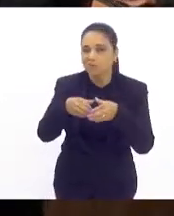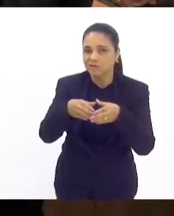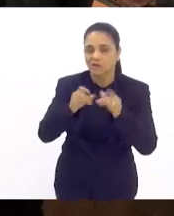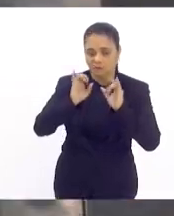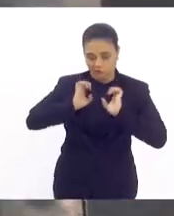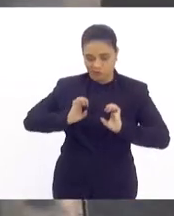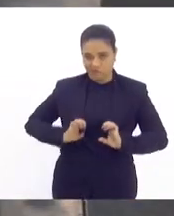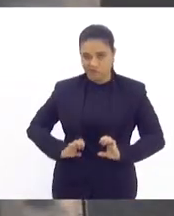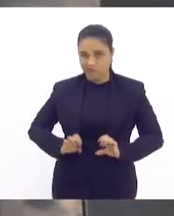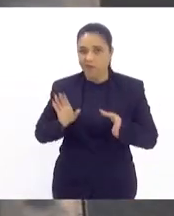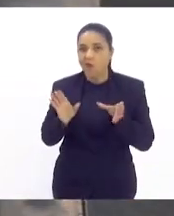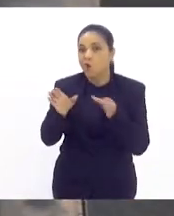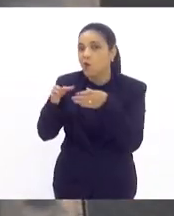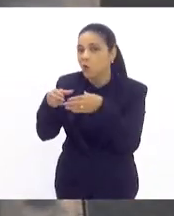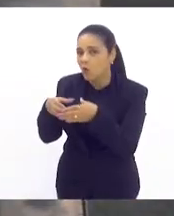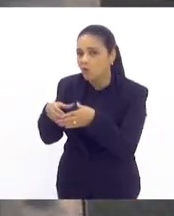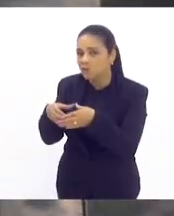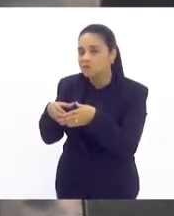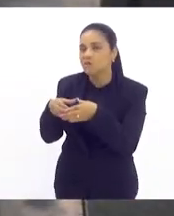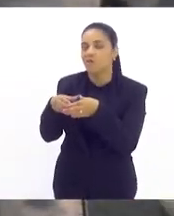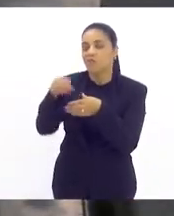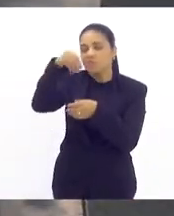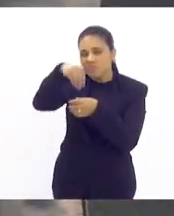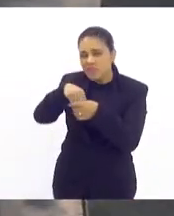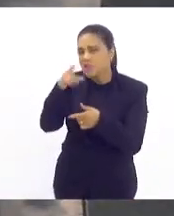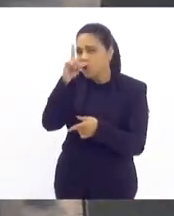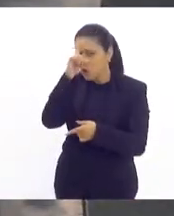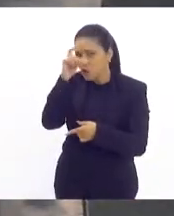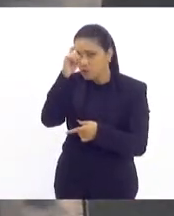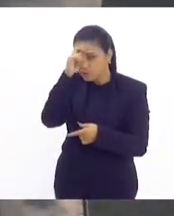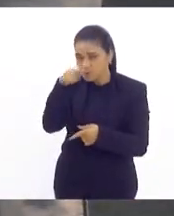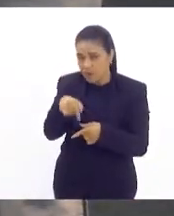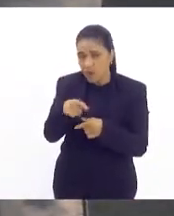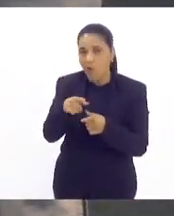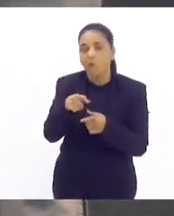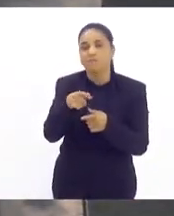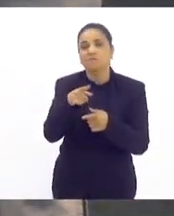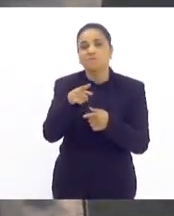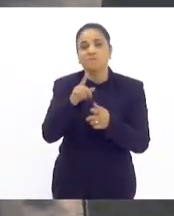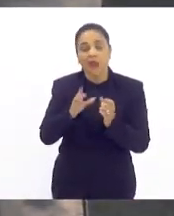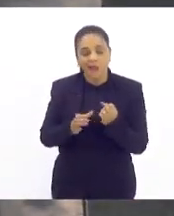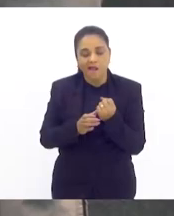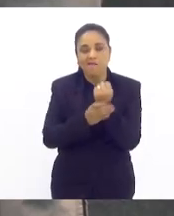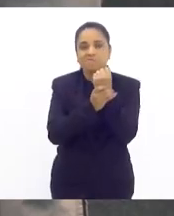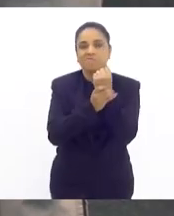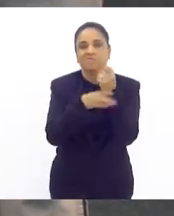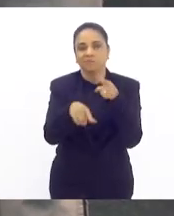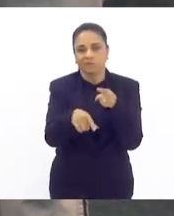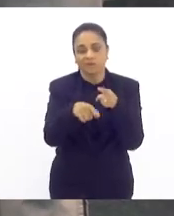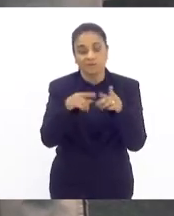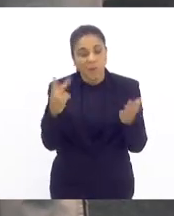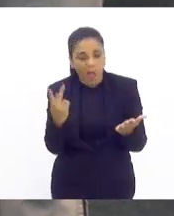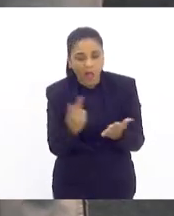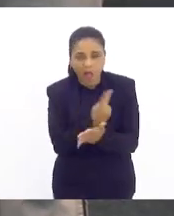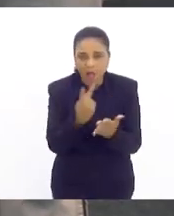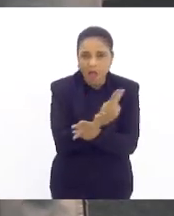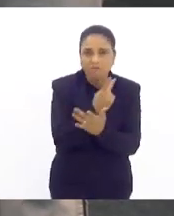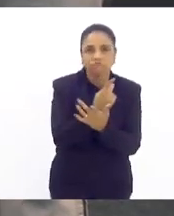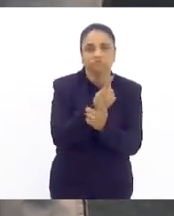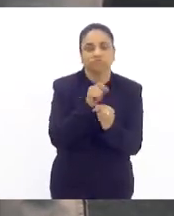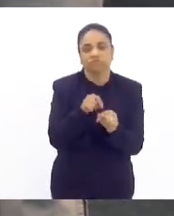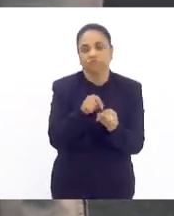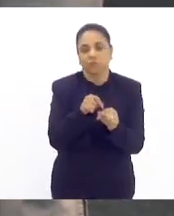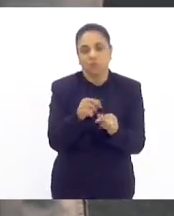funcionando nessas unidades justamente para garantir que se algo ocorra não